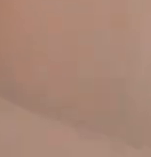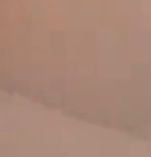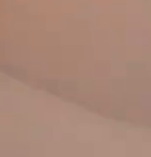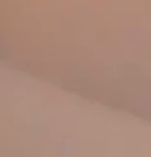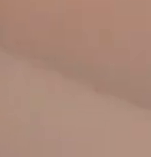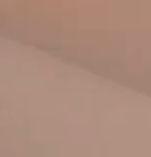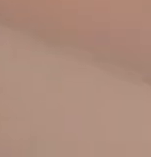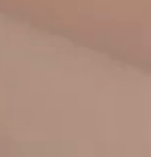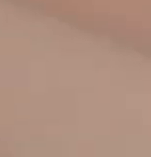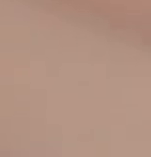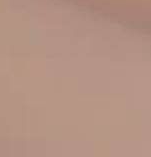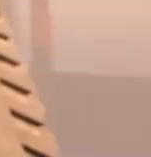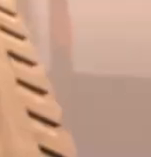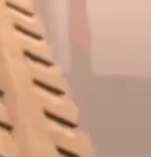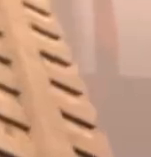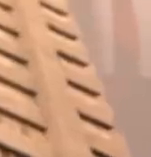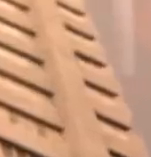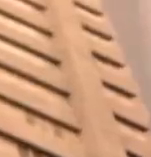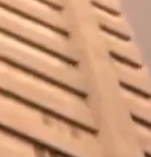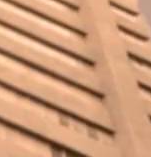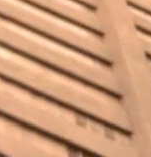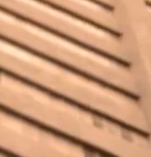@ge.globo k